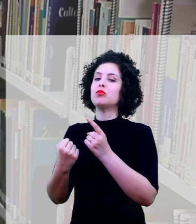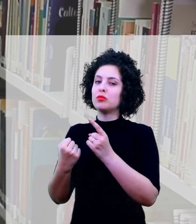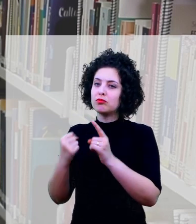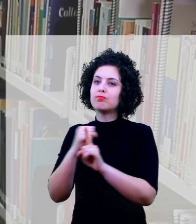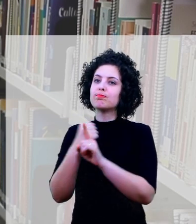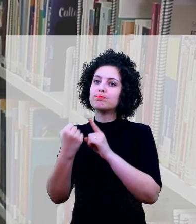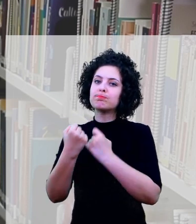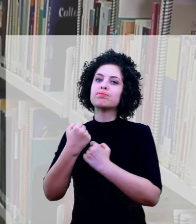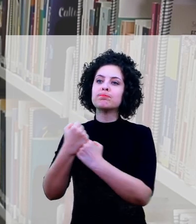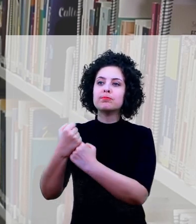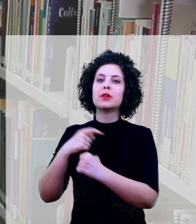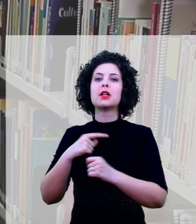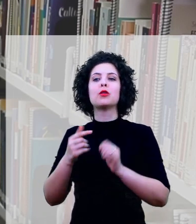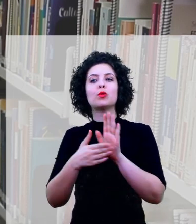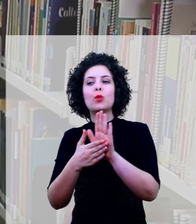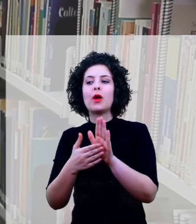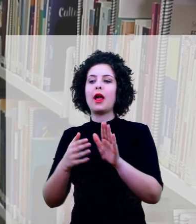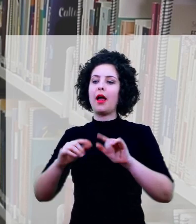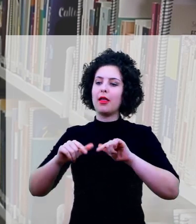a aprendizagem.